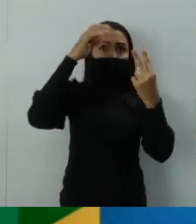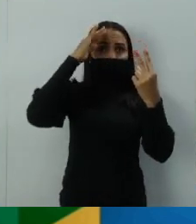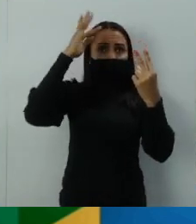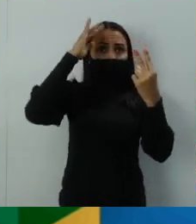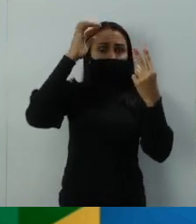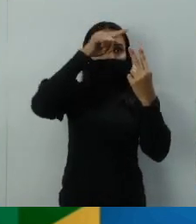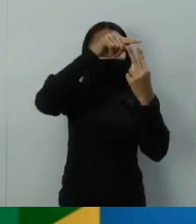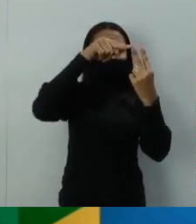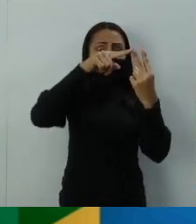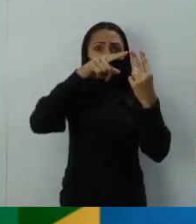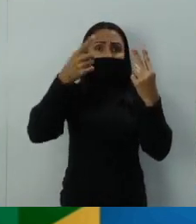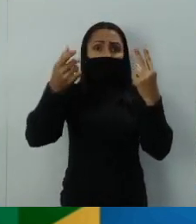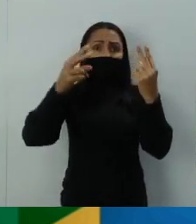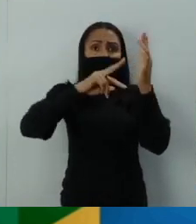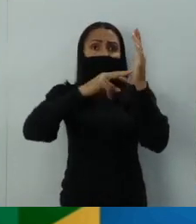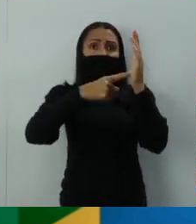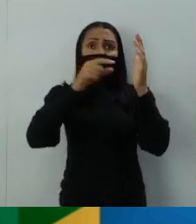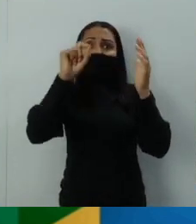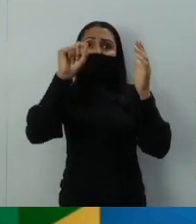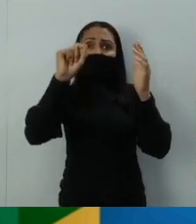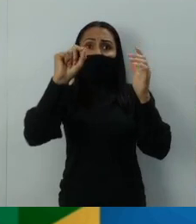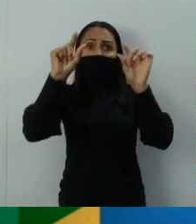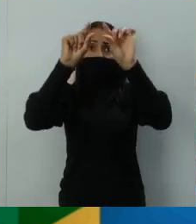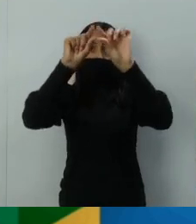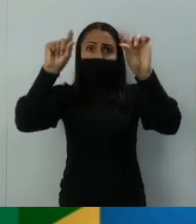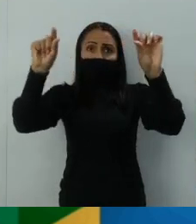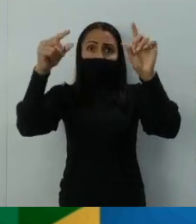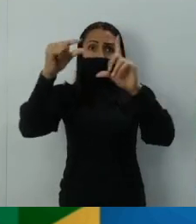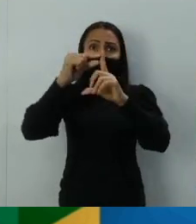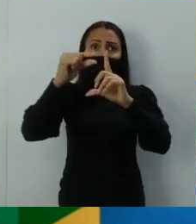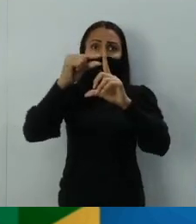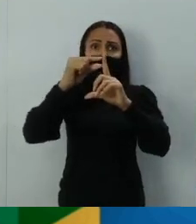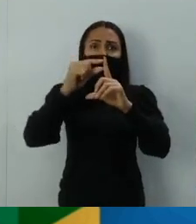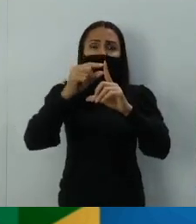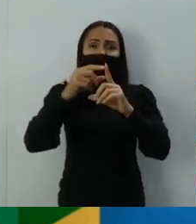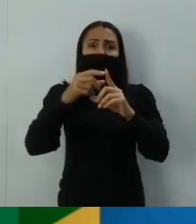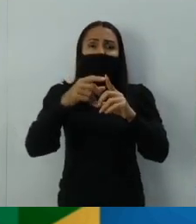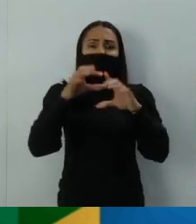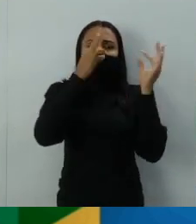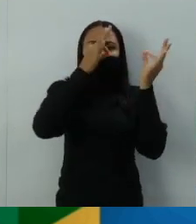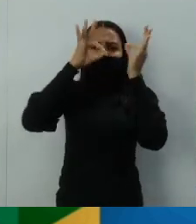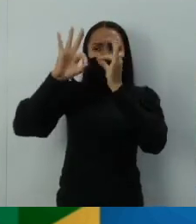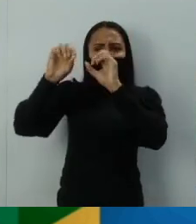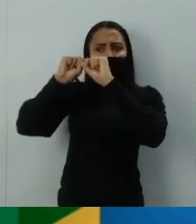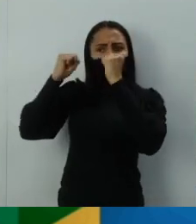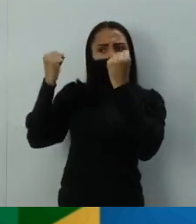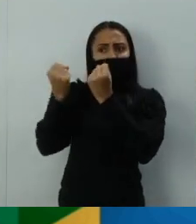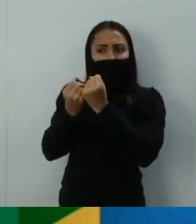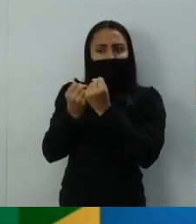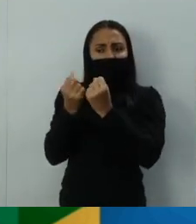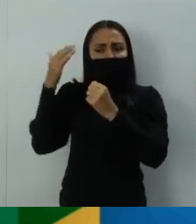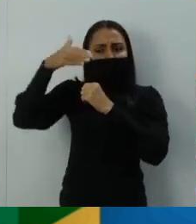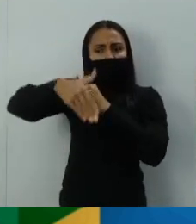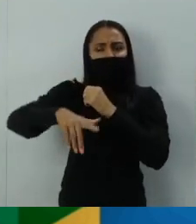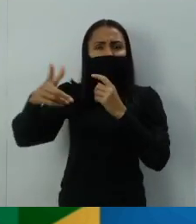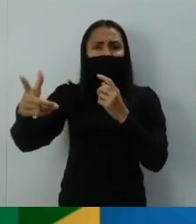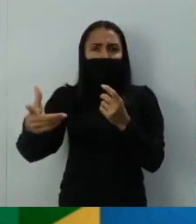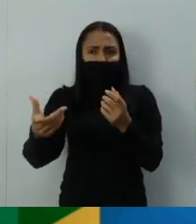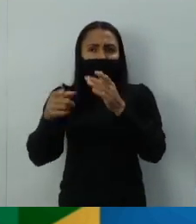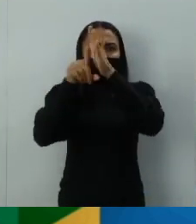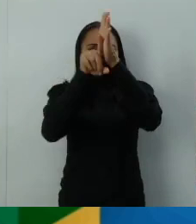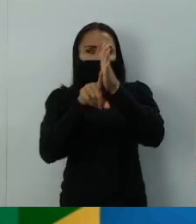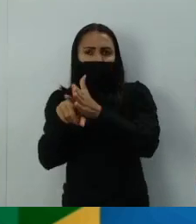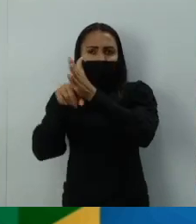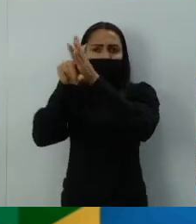mascarar? Quando eles eles olhavam para a sociedade que estavam inseridos, faziam um estudo a respeito dela,